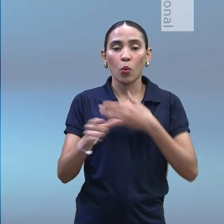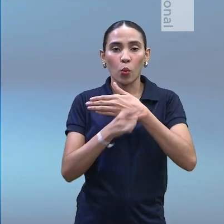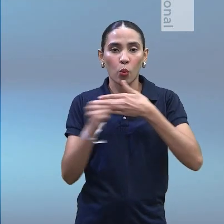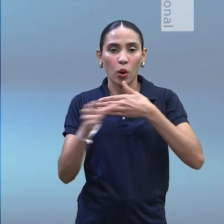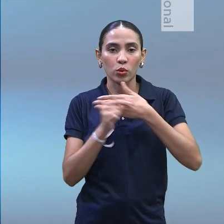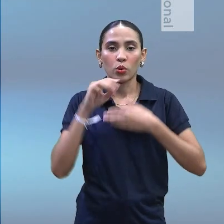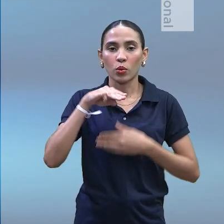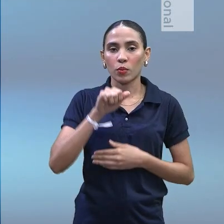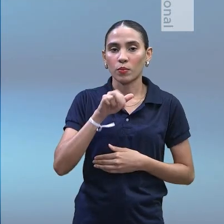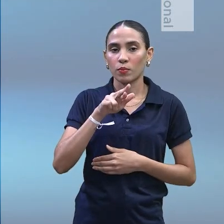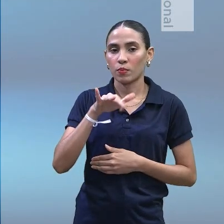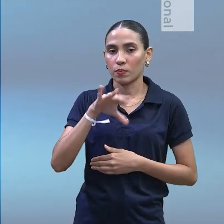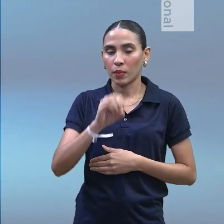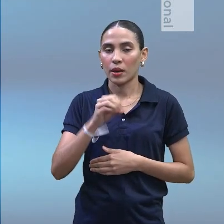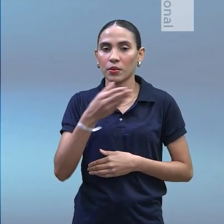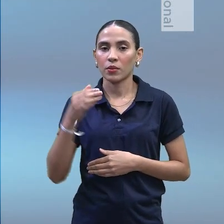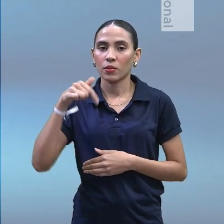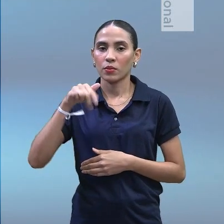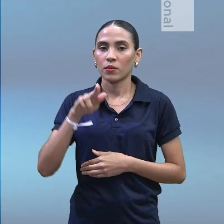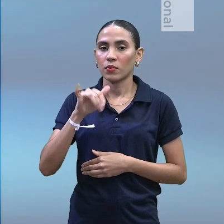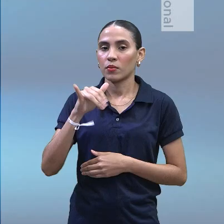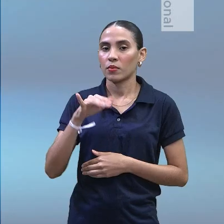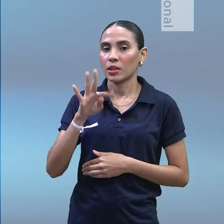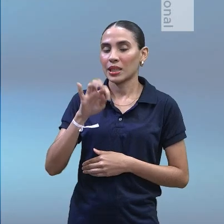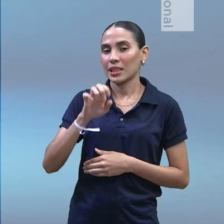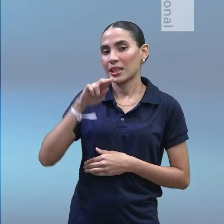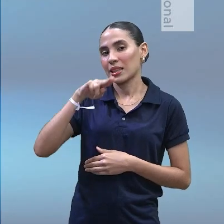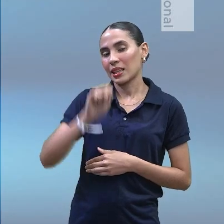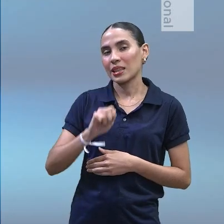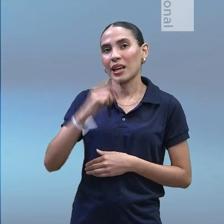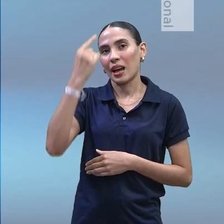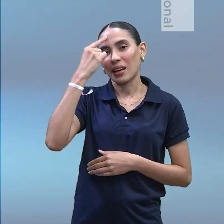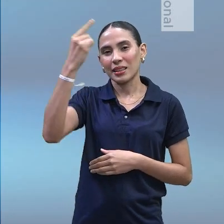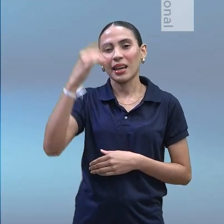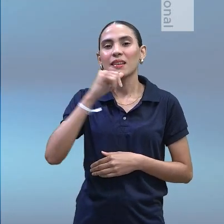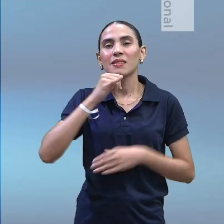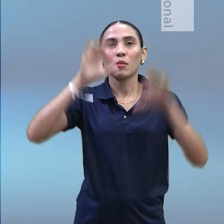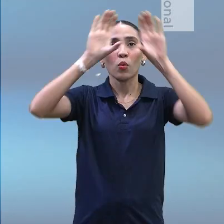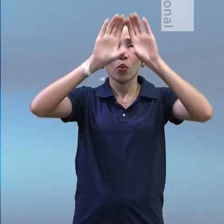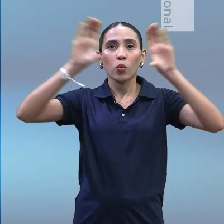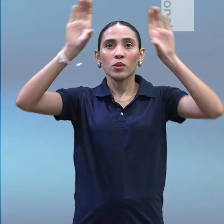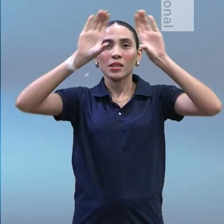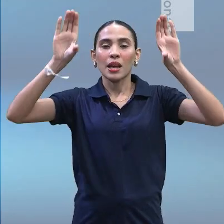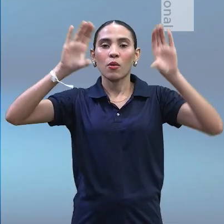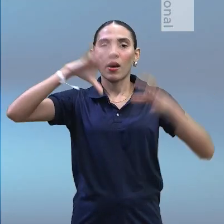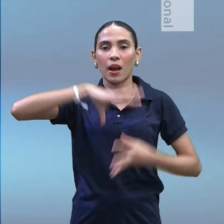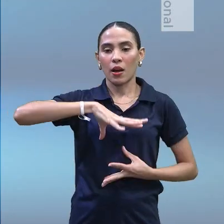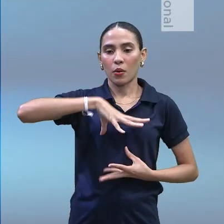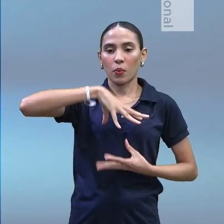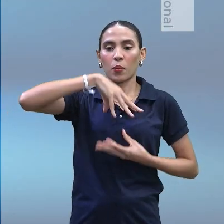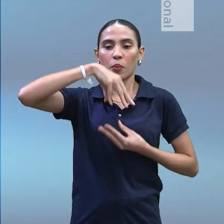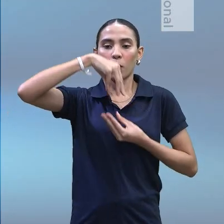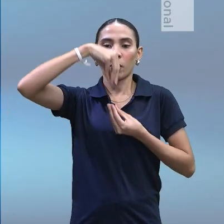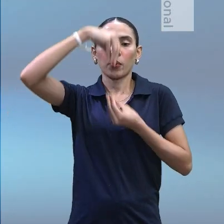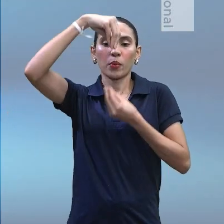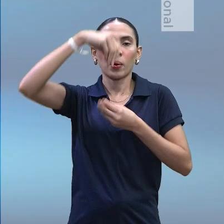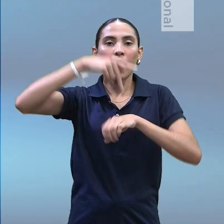uma espécie de consolo poético, né? A ideia de que no céu ela é recebida em sua forma mais